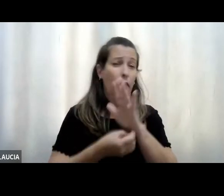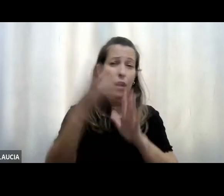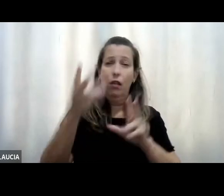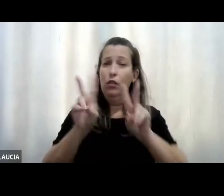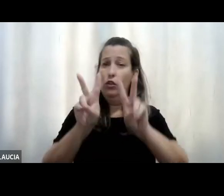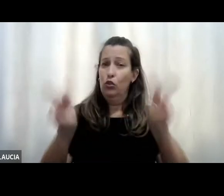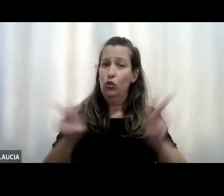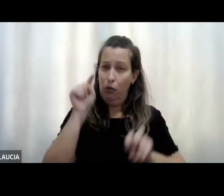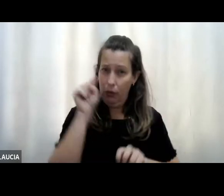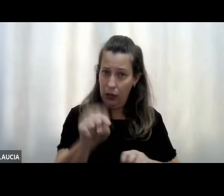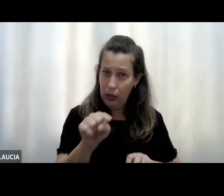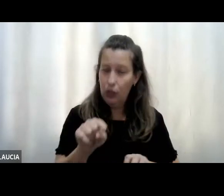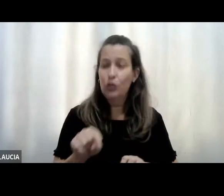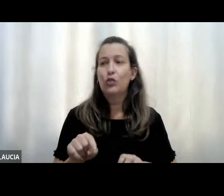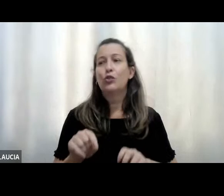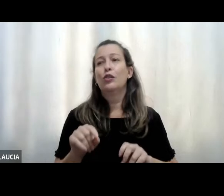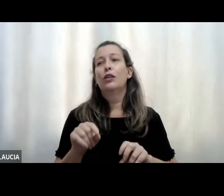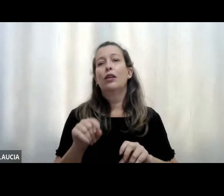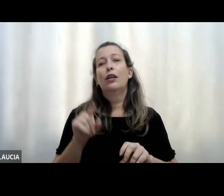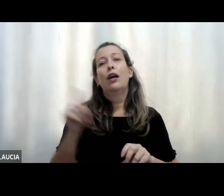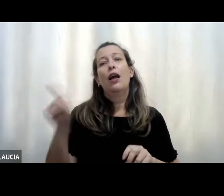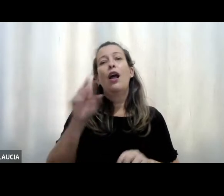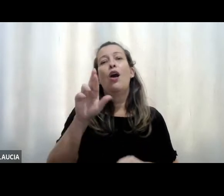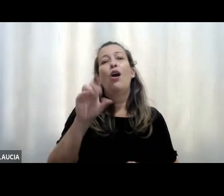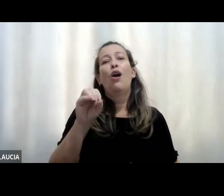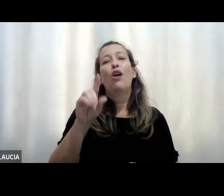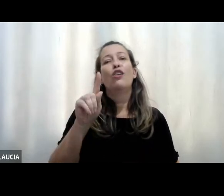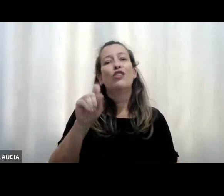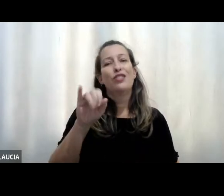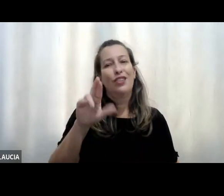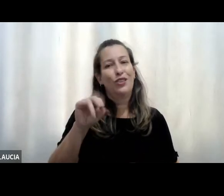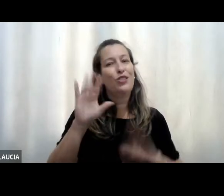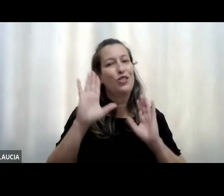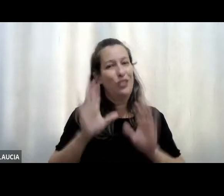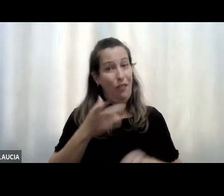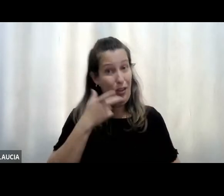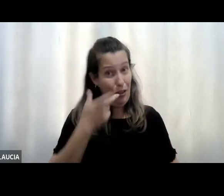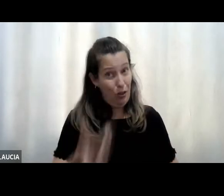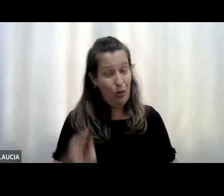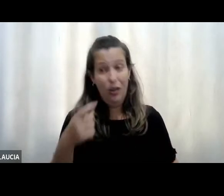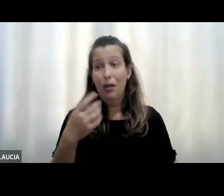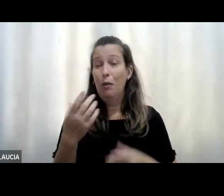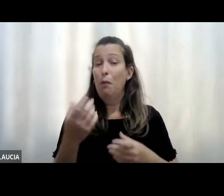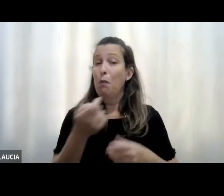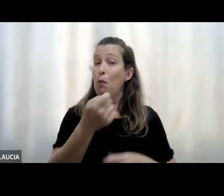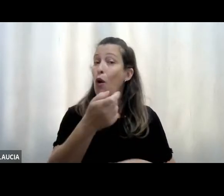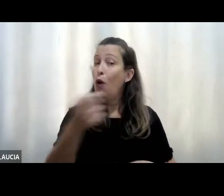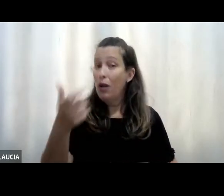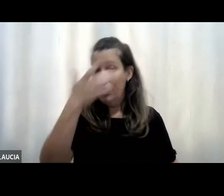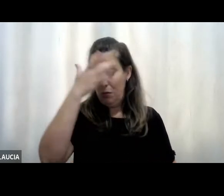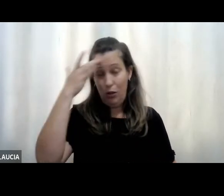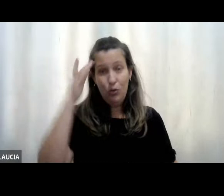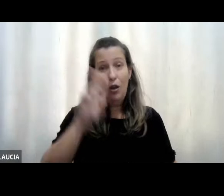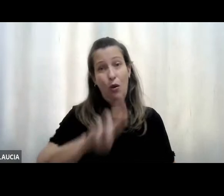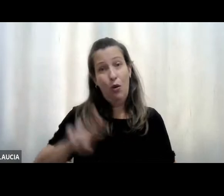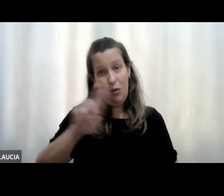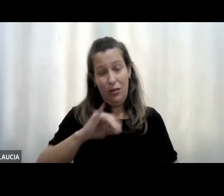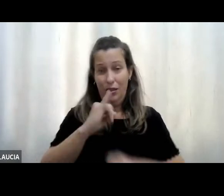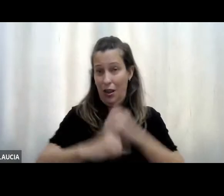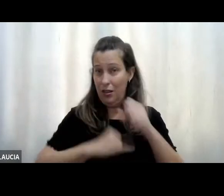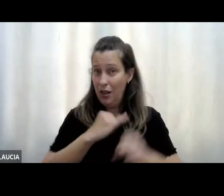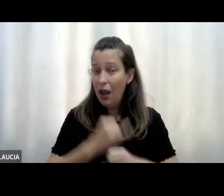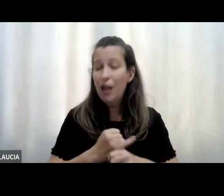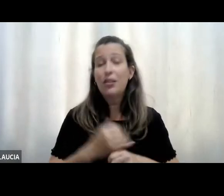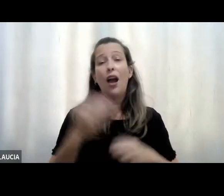dele, nem todo mundo tem acesso à internet, pelo contrário, quando as pessoas têm acesso, elas não conseguem baixar vídeo, não conseguem